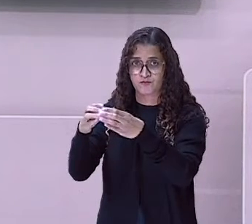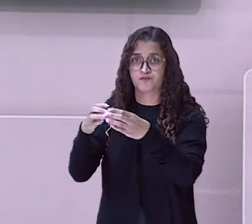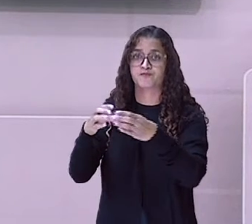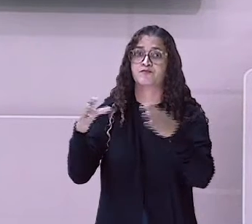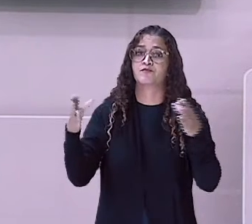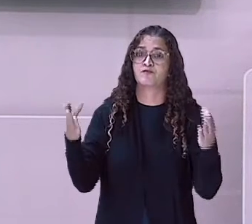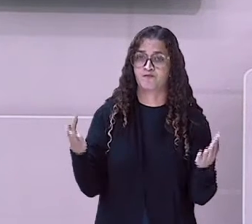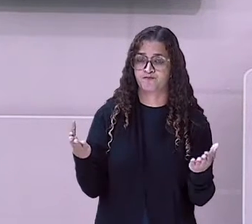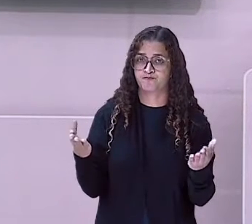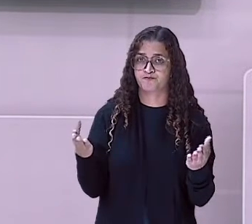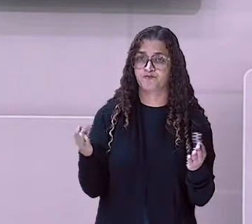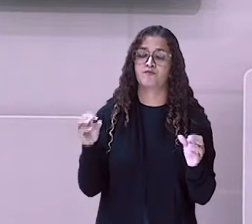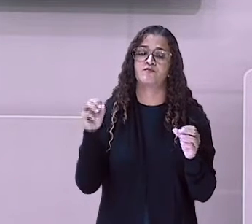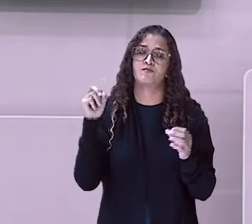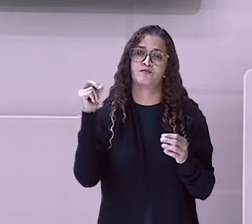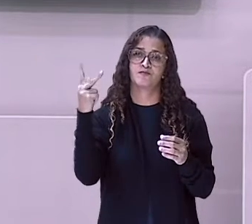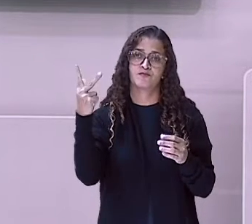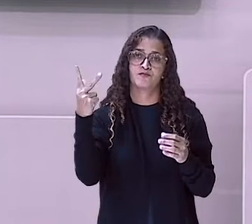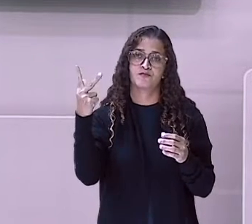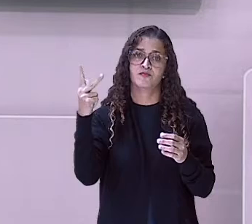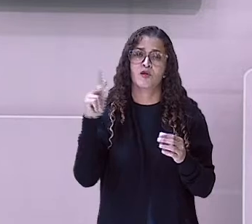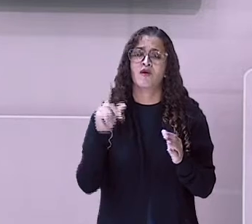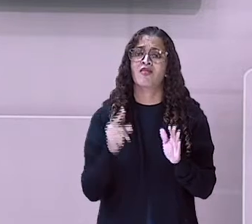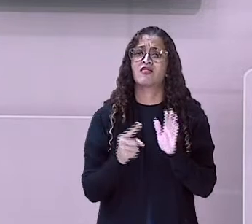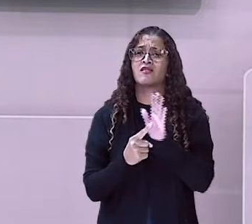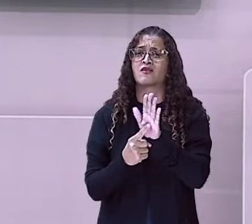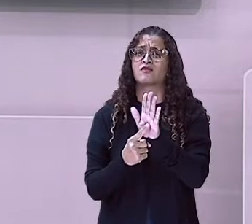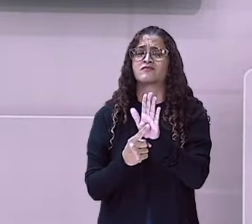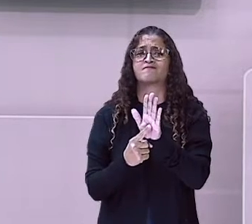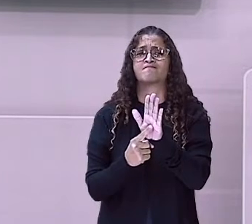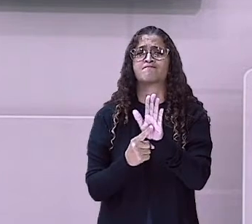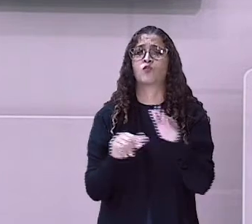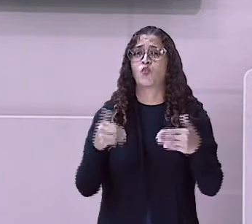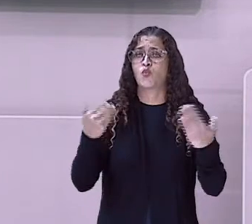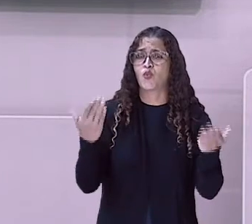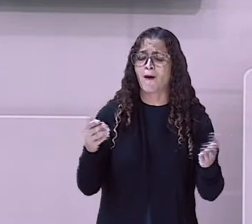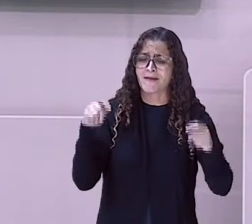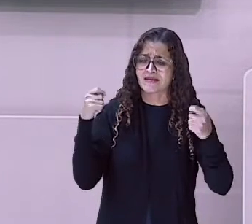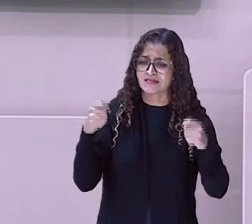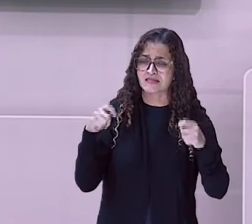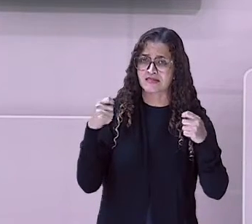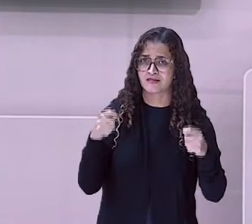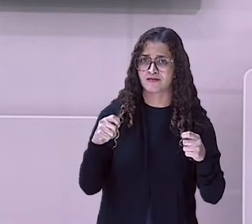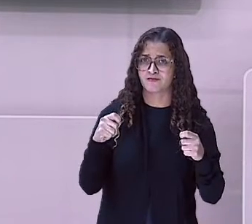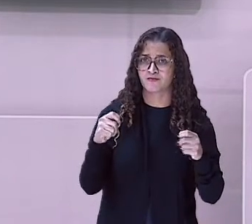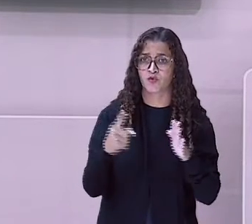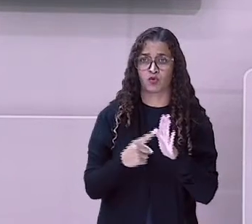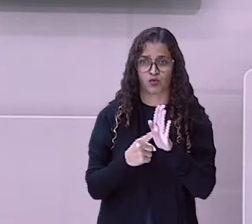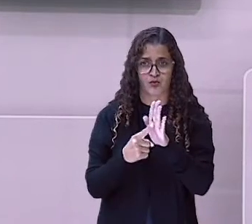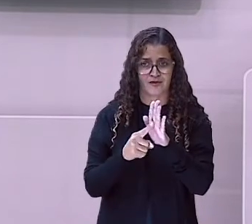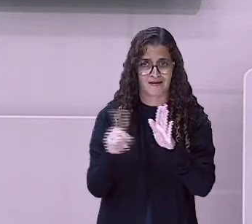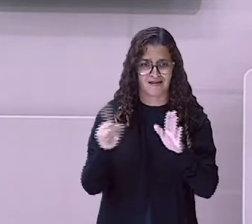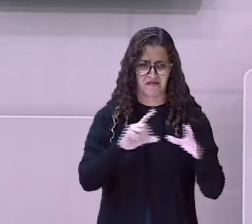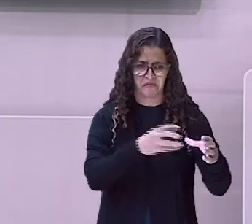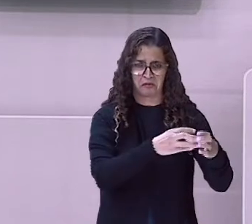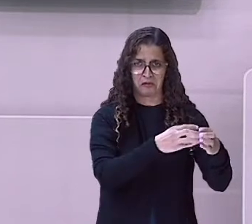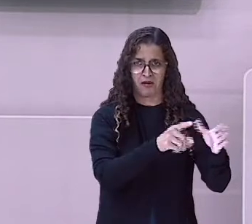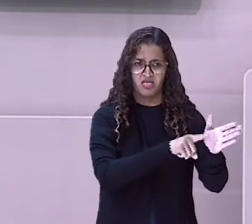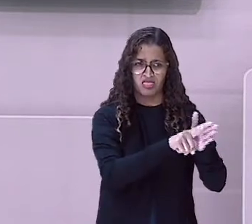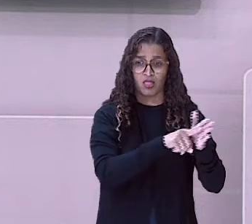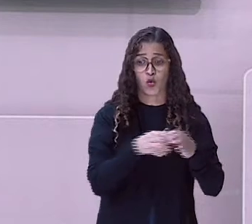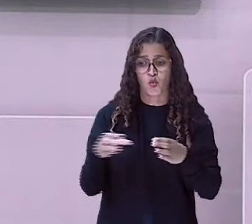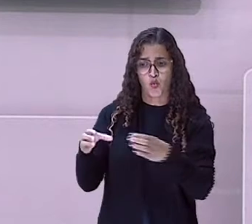feminino, ok? E quando foi sugerido aí para eles, não foi deixado solto, olha.